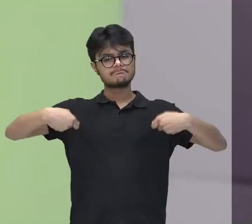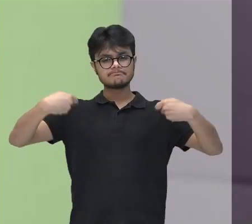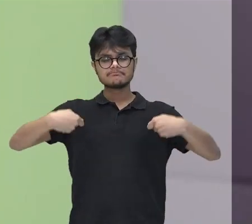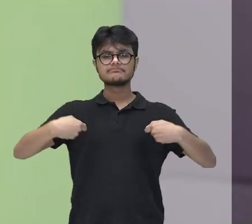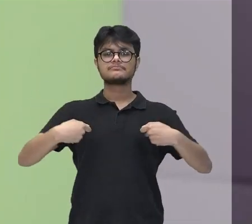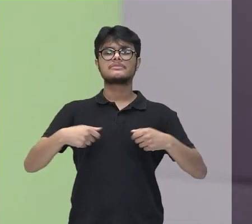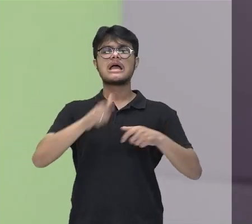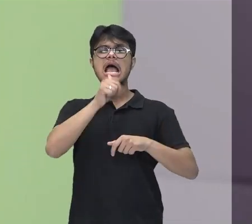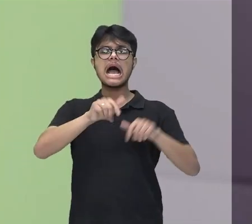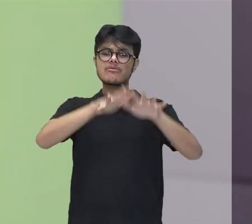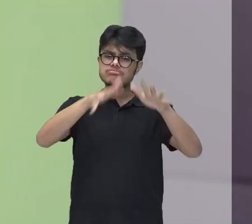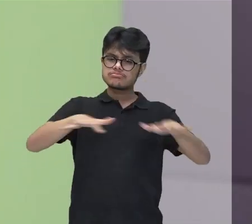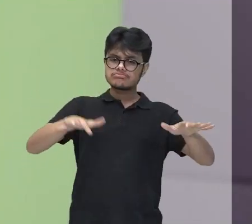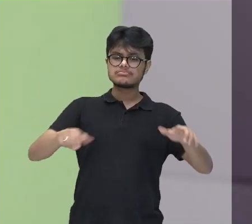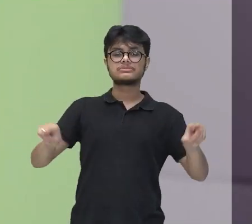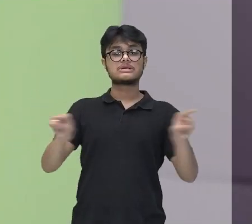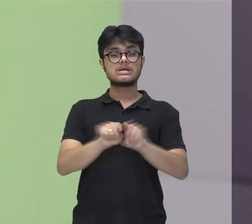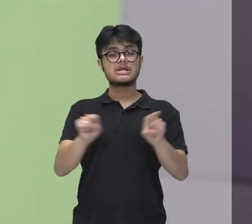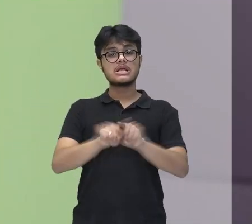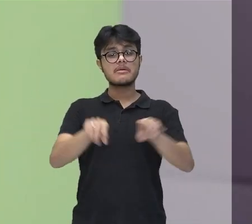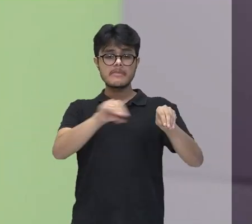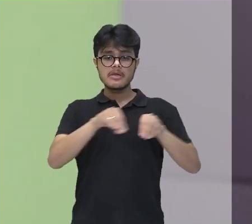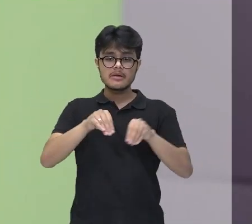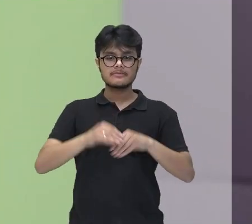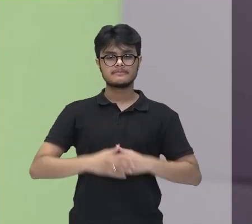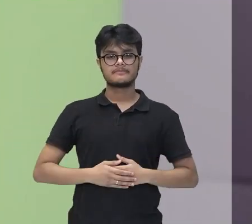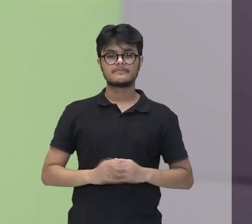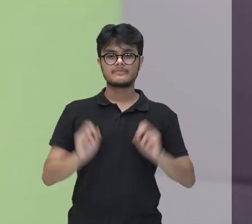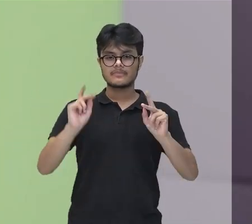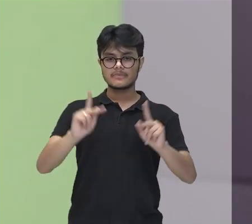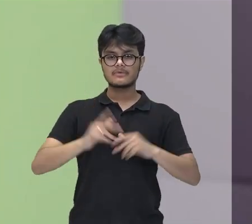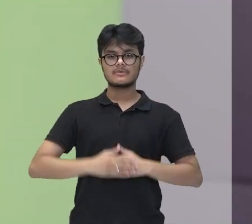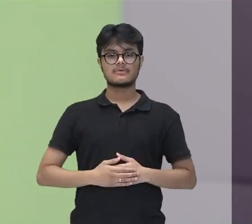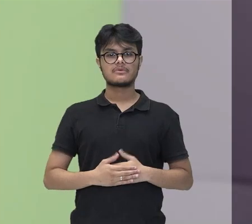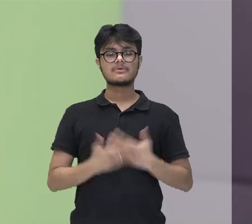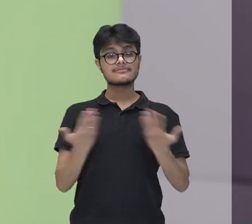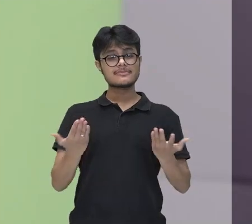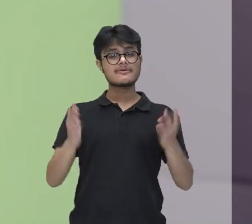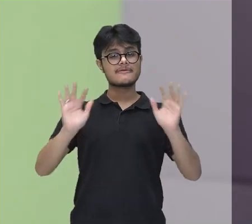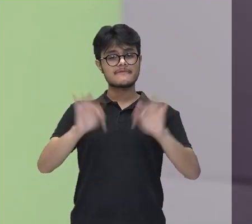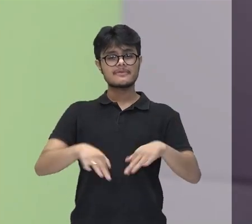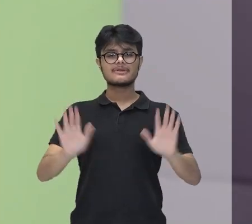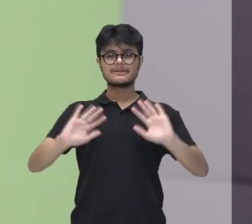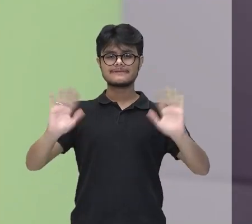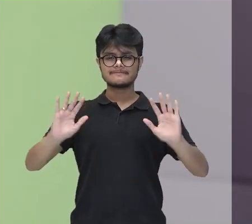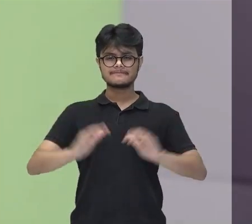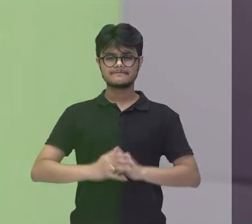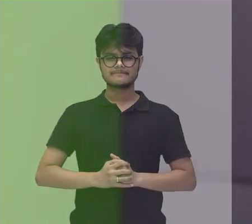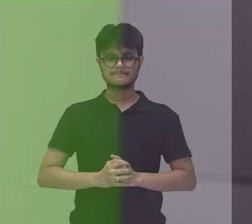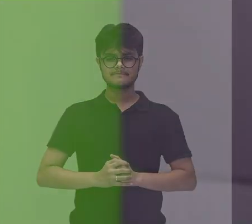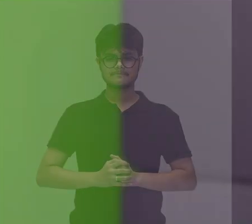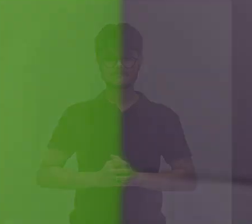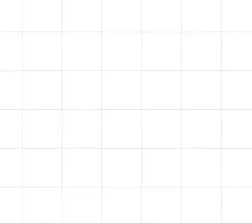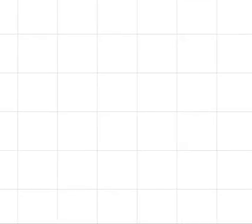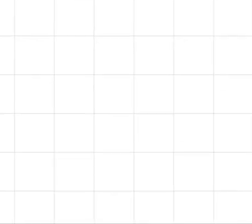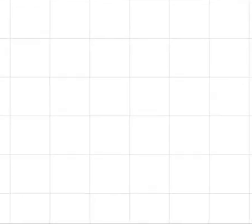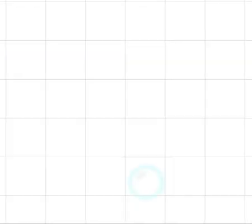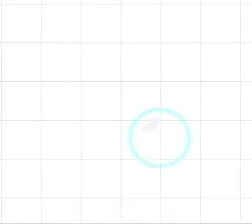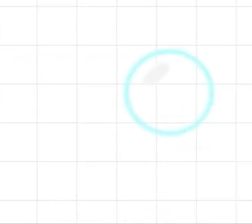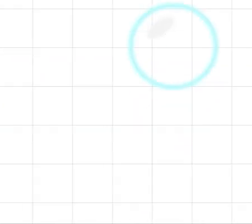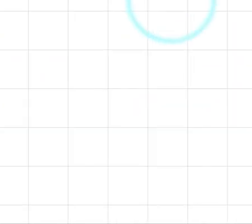ambientes aquáticos e ambientes terrestres, tá? Então, essa foi a nossa aula. Tchau!